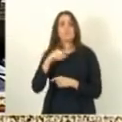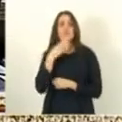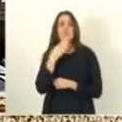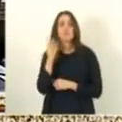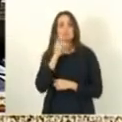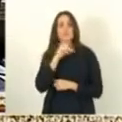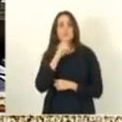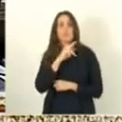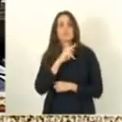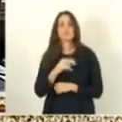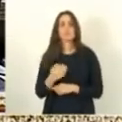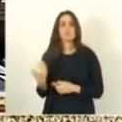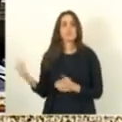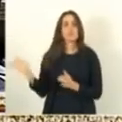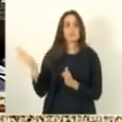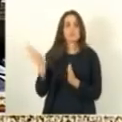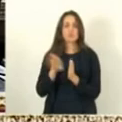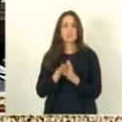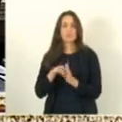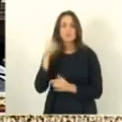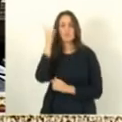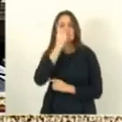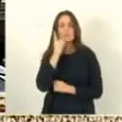Adilson Espíndola chegando.